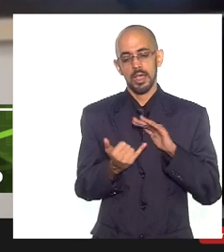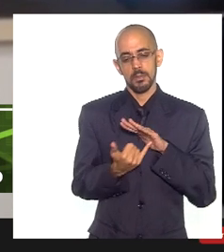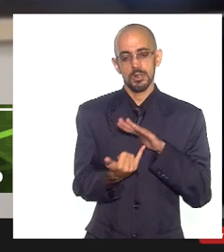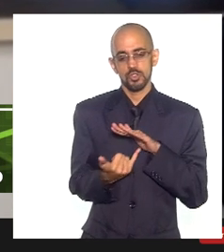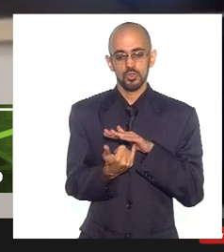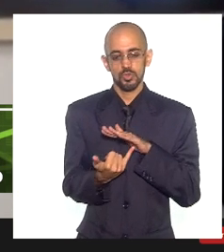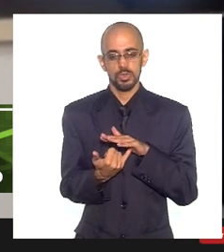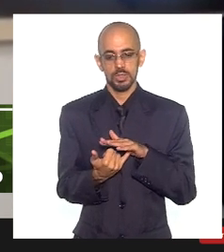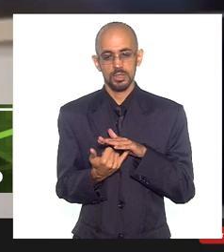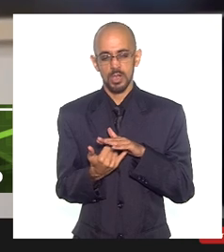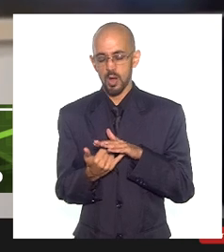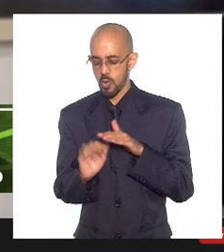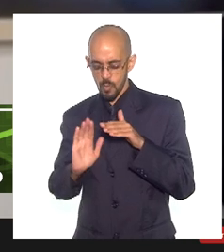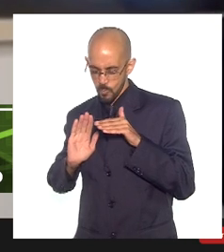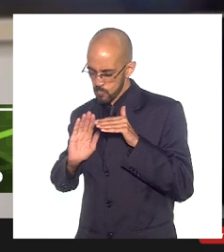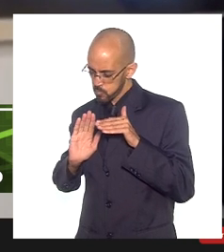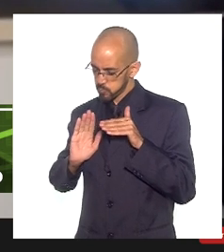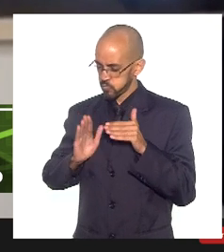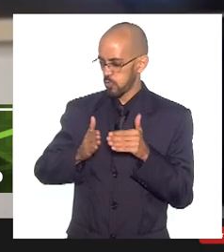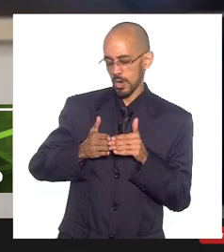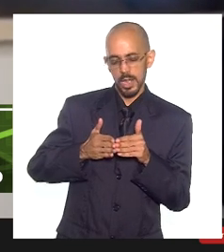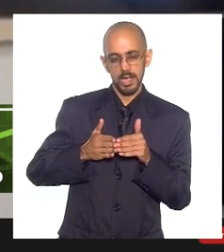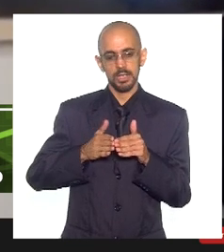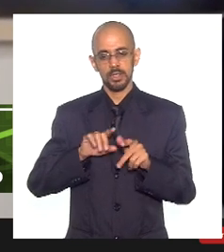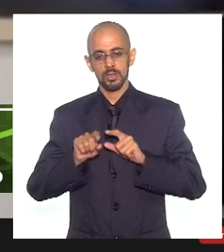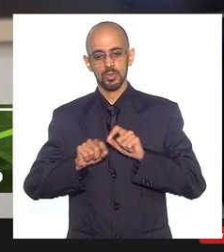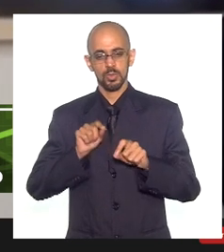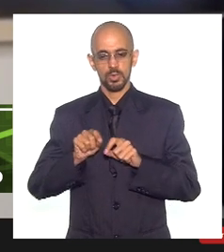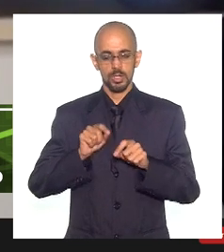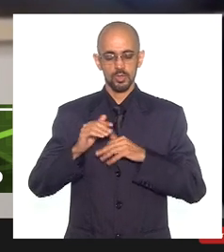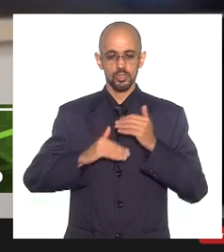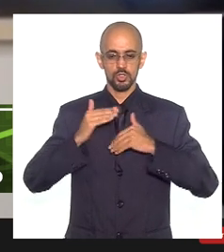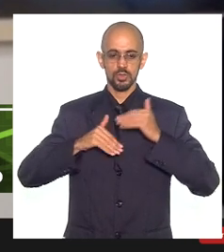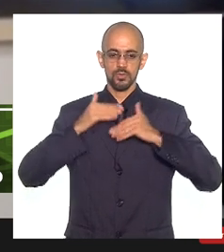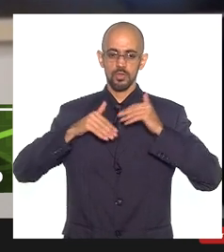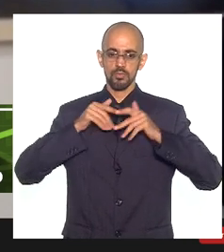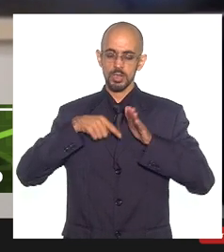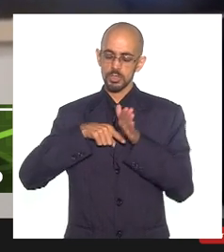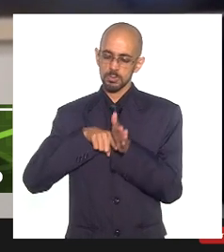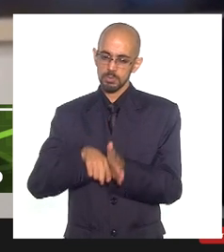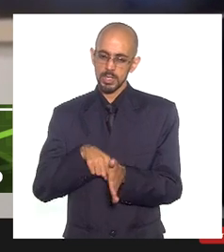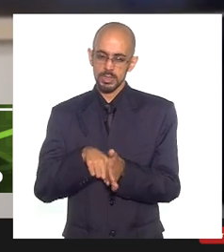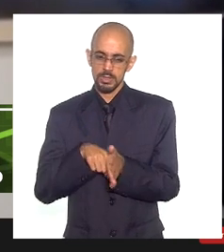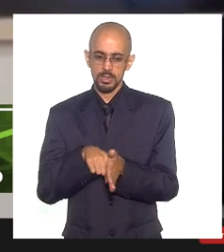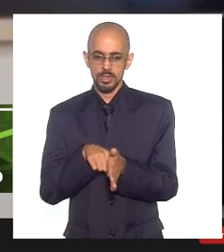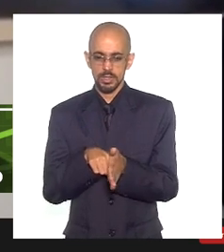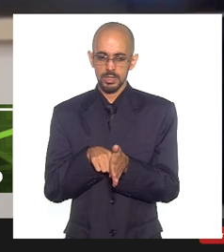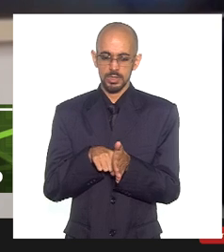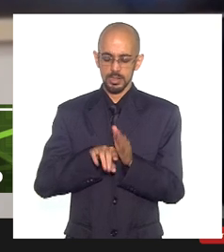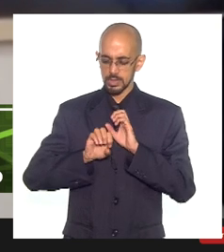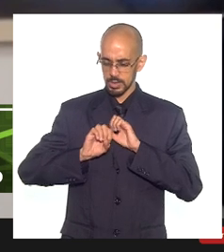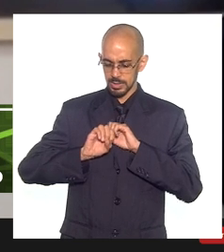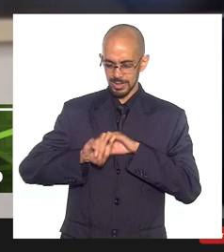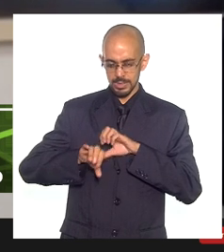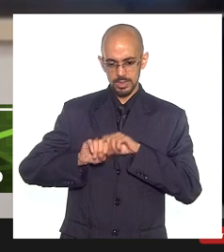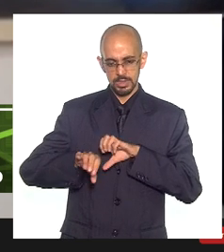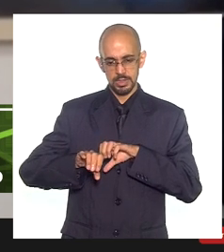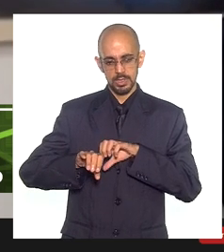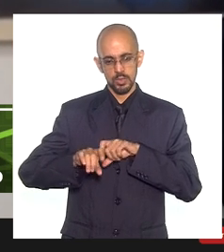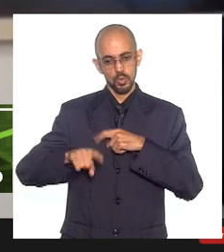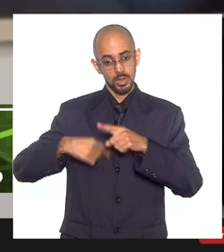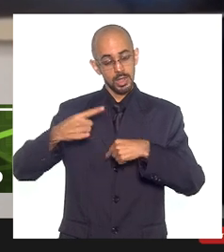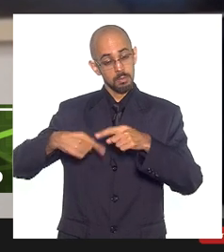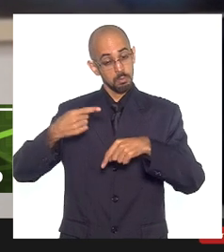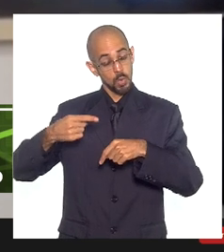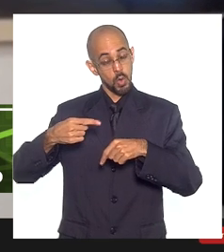totalmente voltada para o desenvolvimento de pesquisas, de ensino e depois,